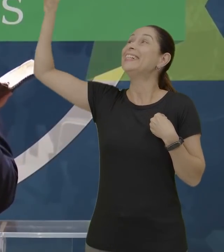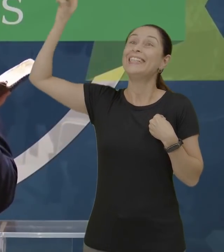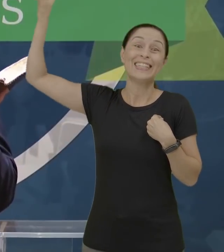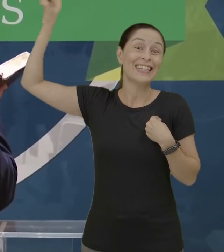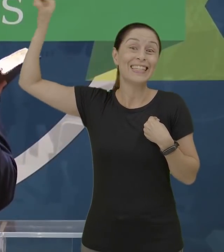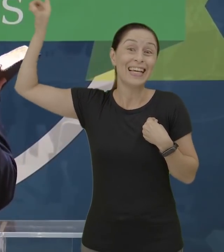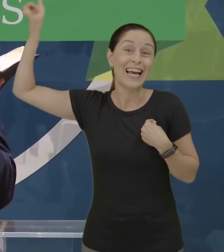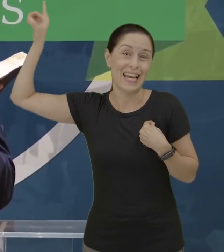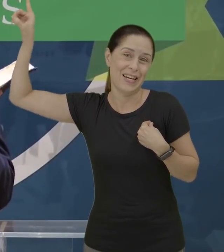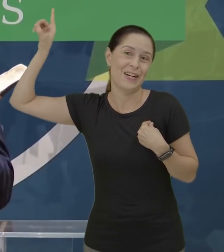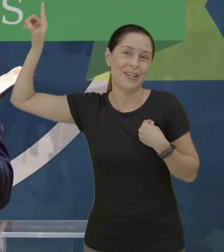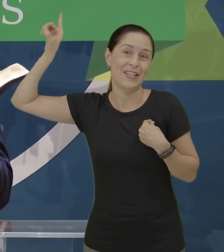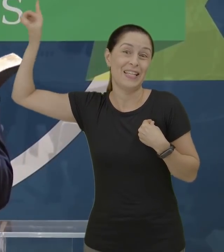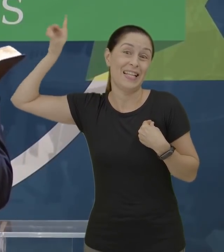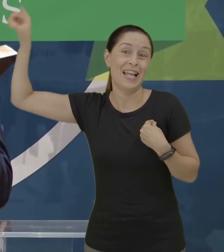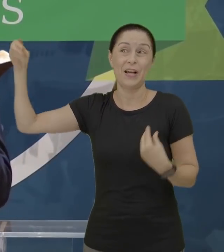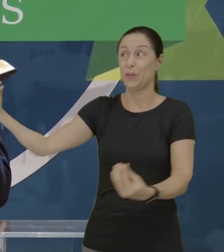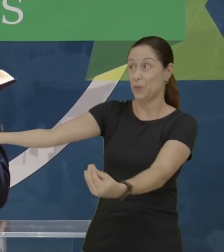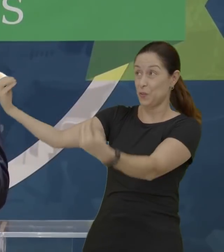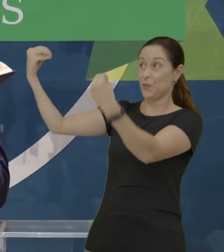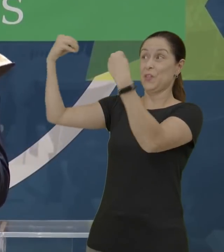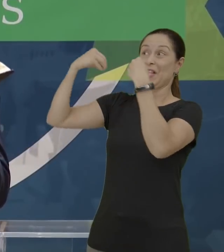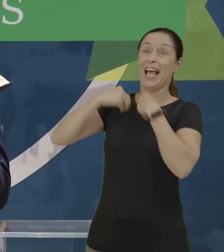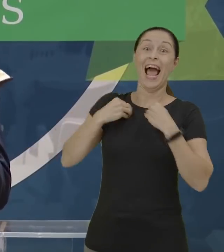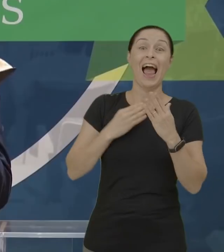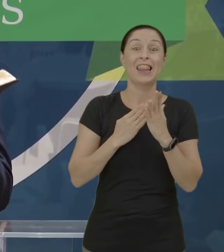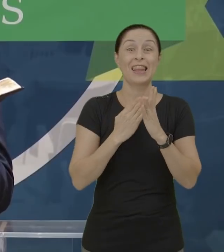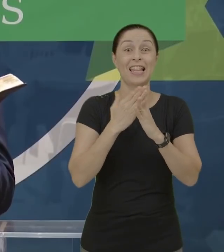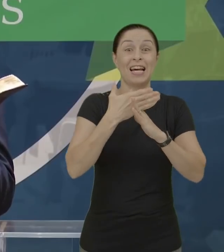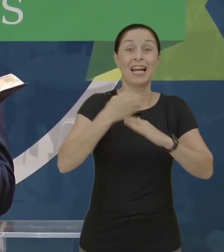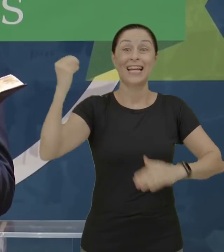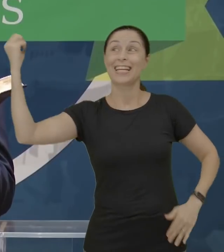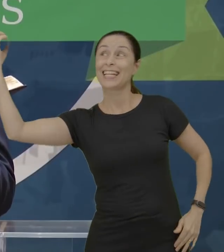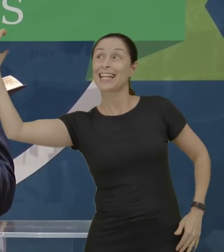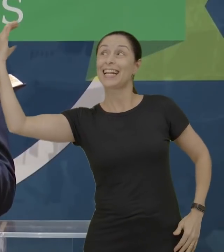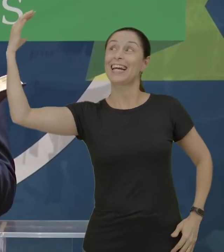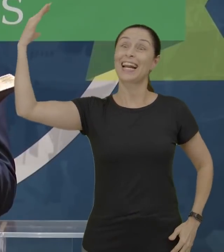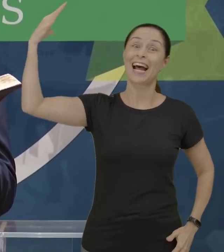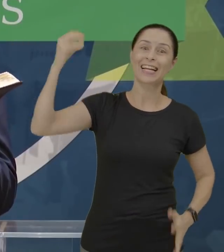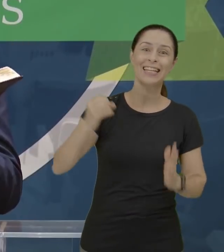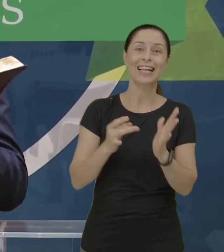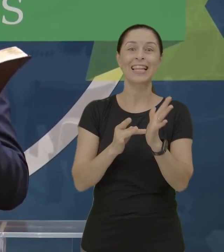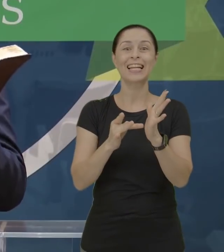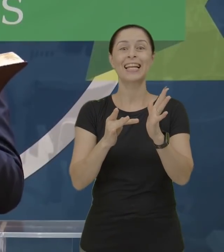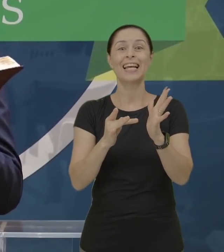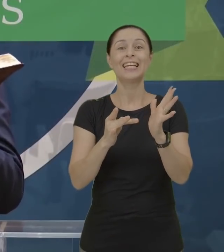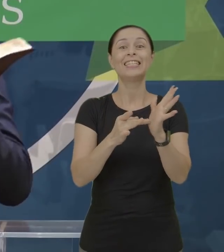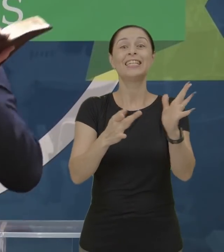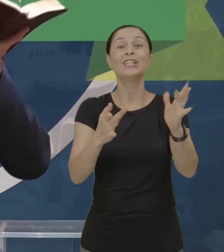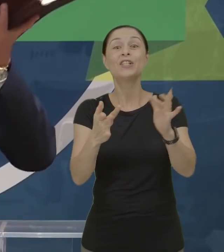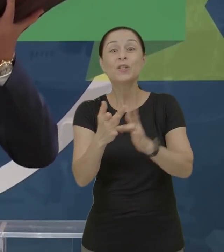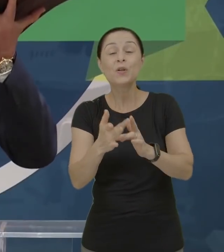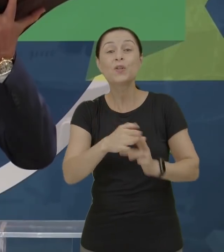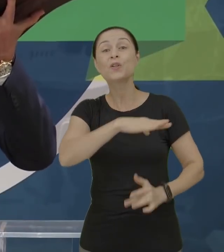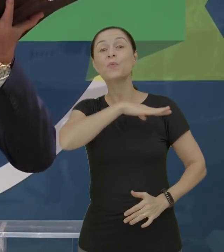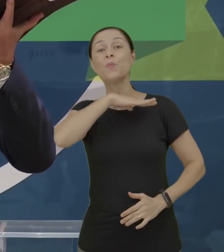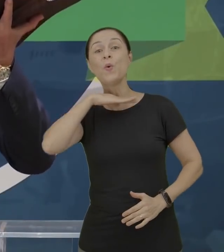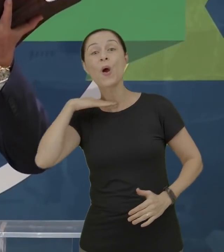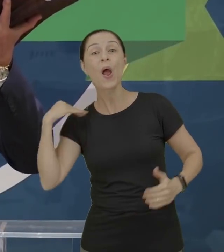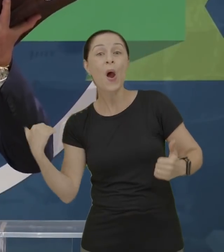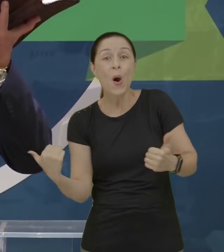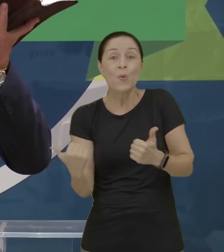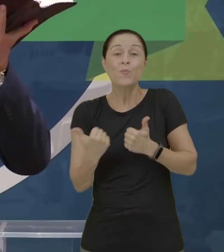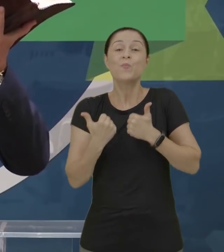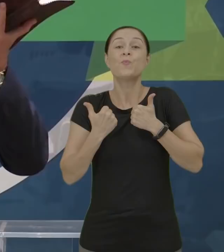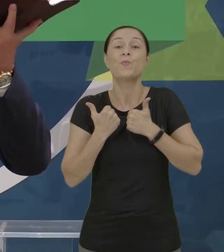em nós há de completá-la até o dia de Cristo Jesus. A nossa segurança está nas mãos